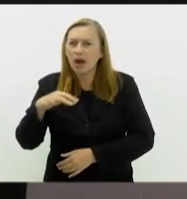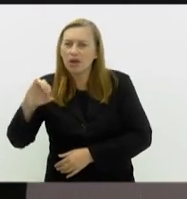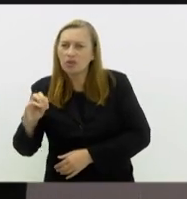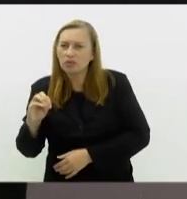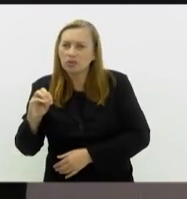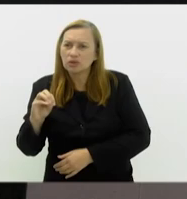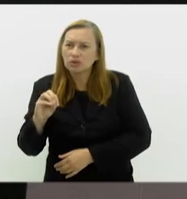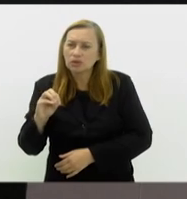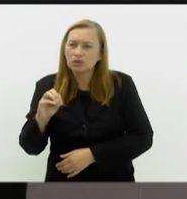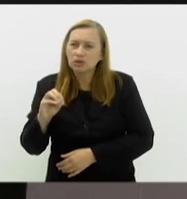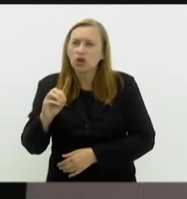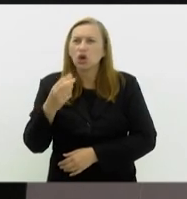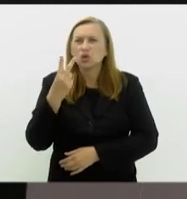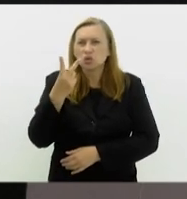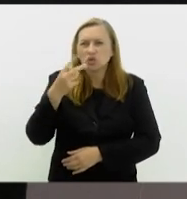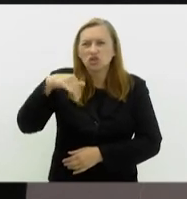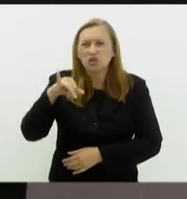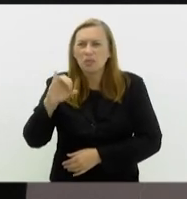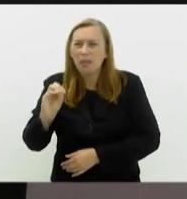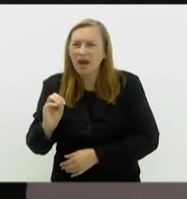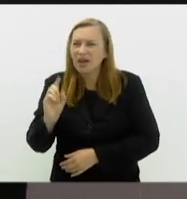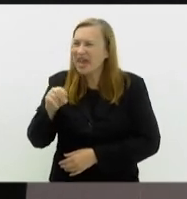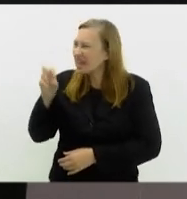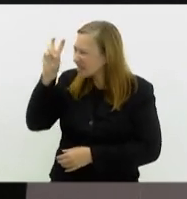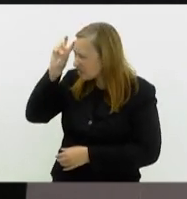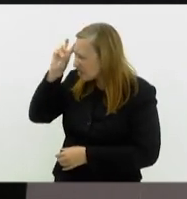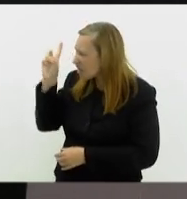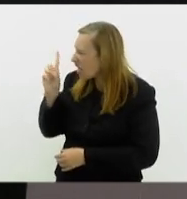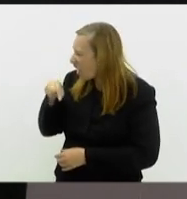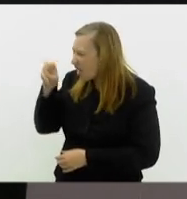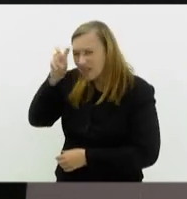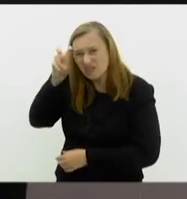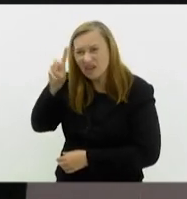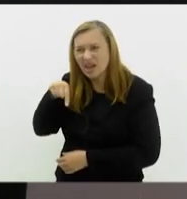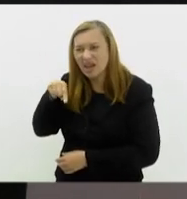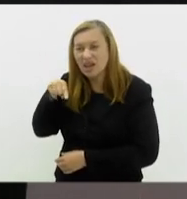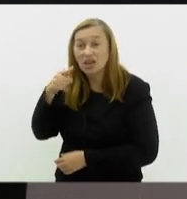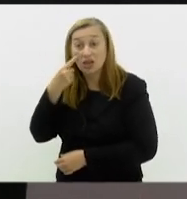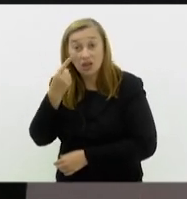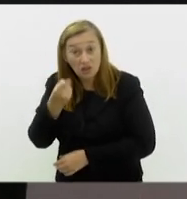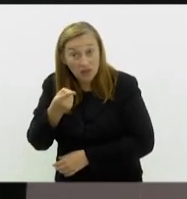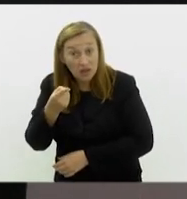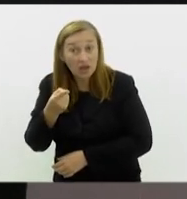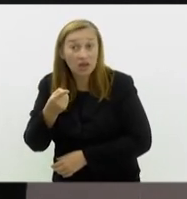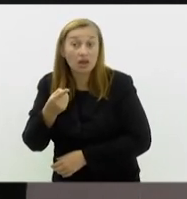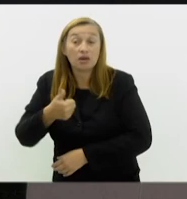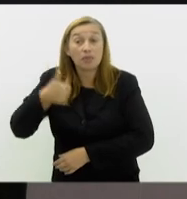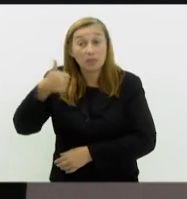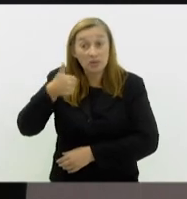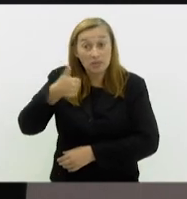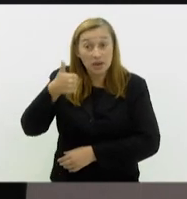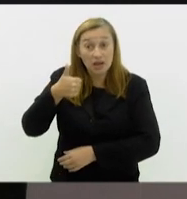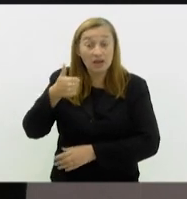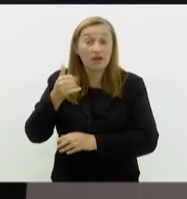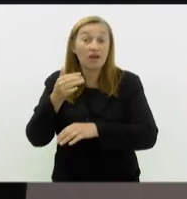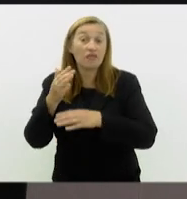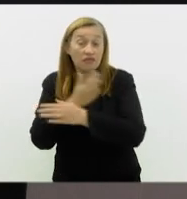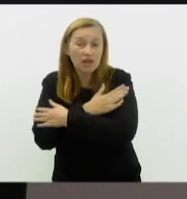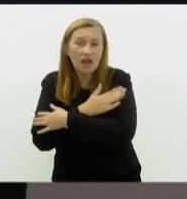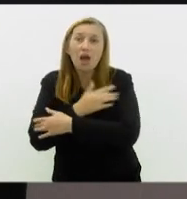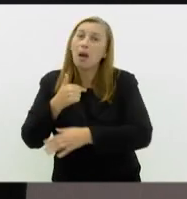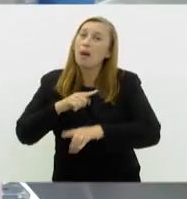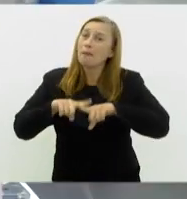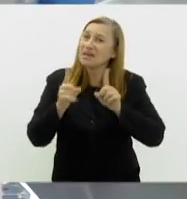2 de Maio é uma quintafeira não na quinta-feira é quinta-feira direitinho porque primeira é feriado isso mas eu